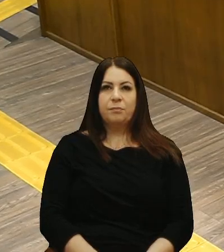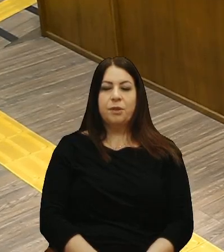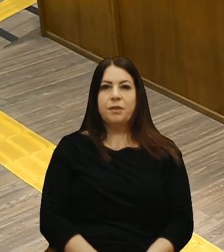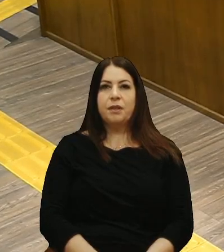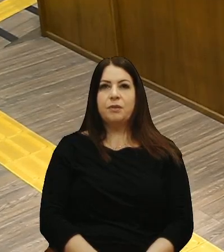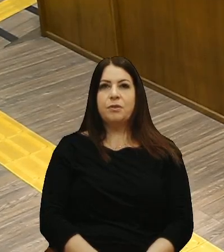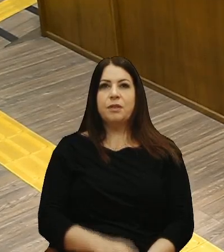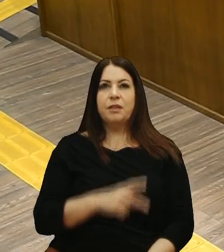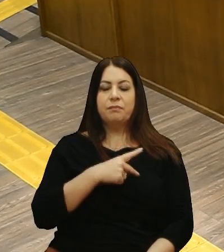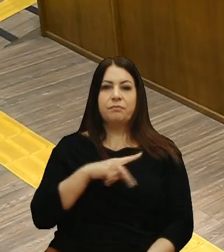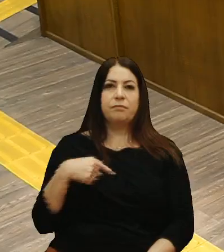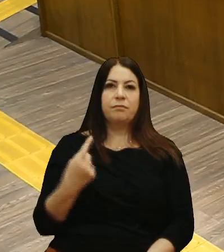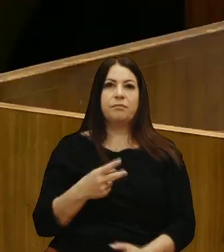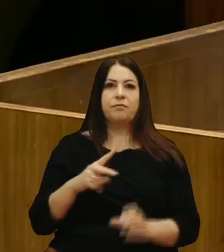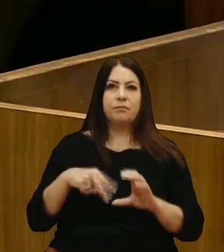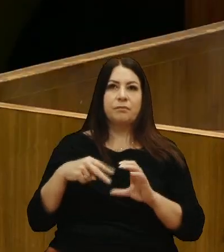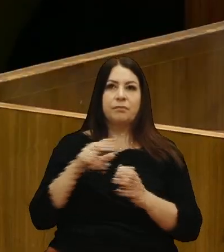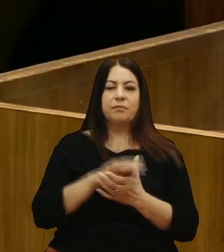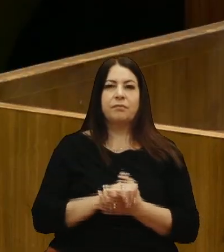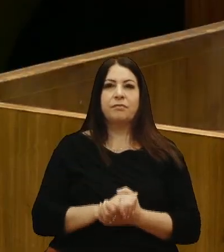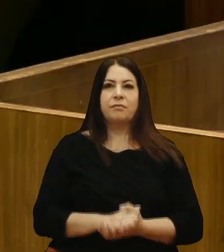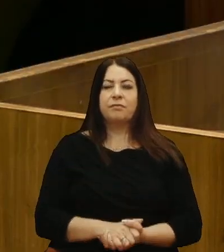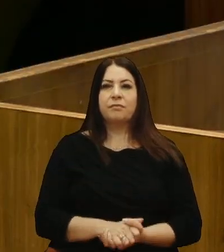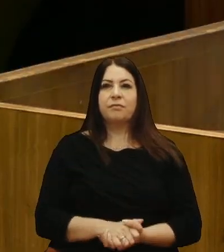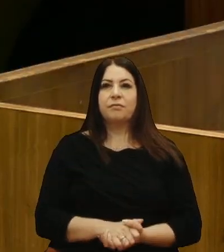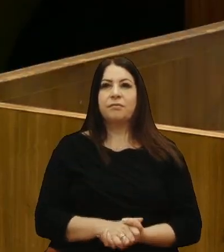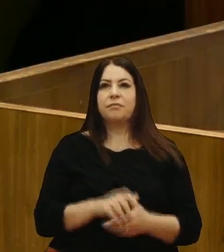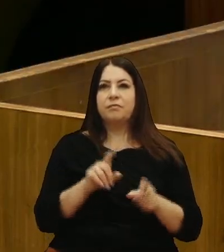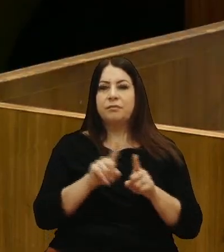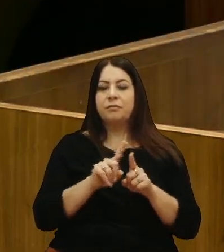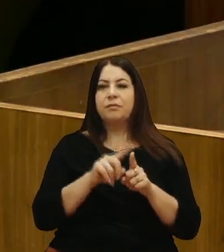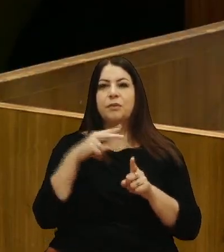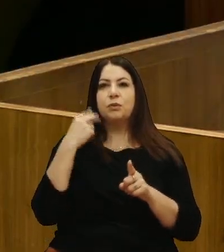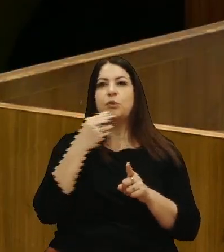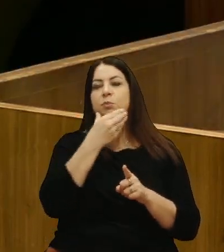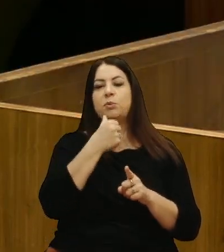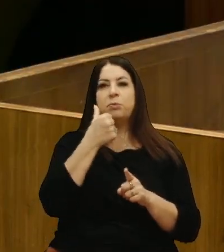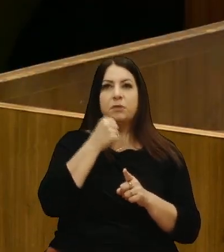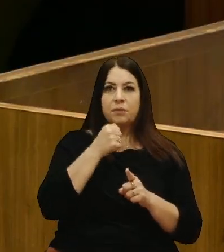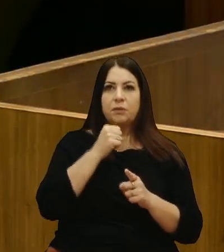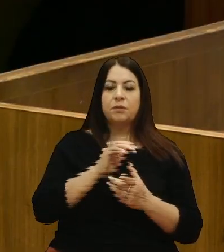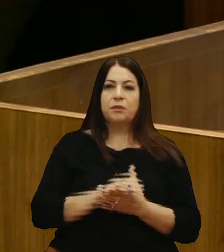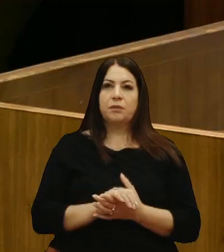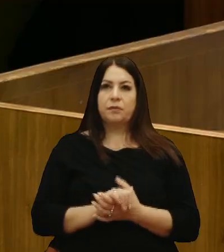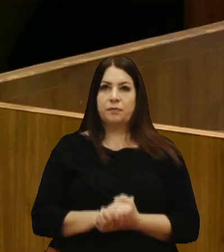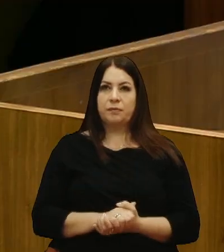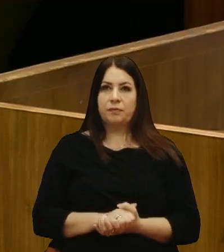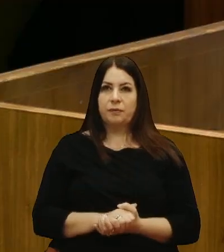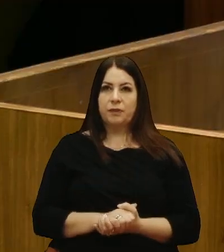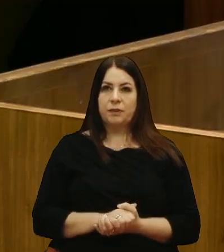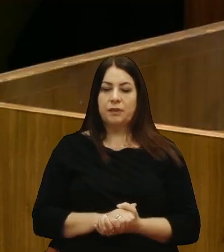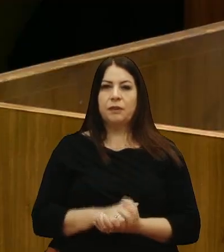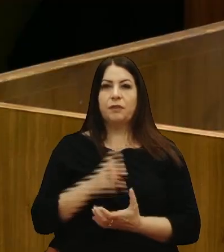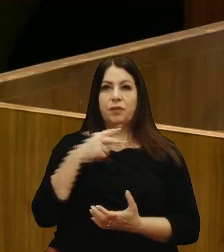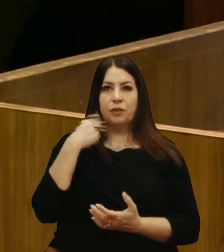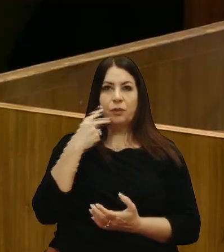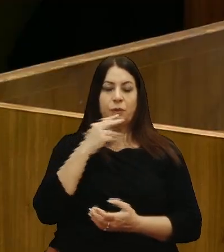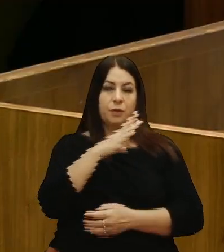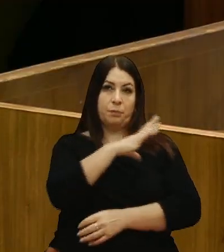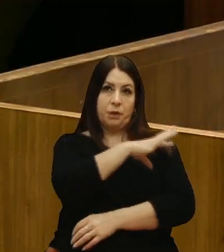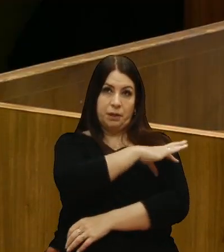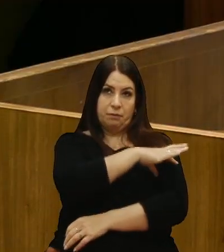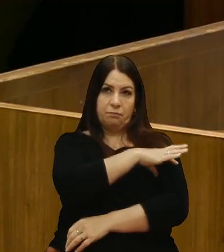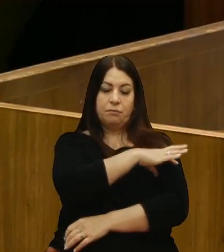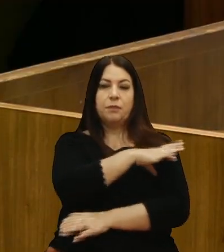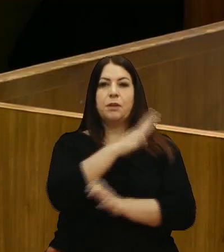Senhor presidente da Câmara de Vereadores, senhoras vereadoras, senhores vereadores, vereador Capitão Ramon,